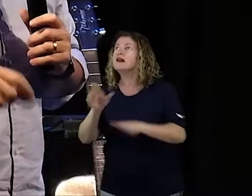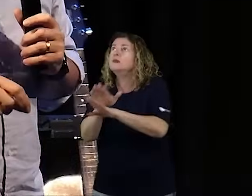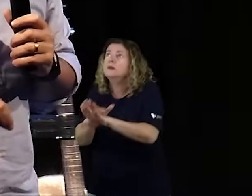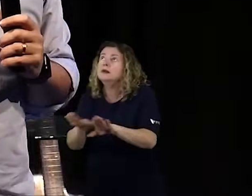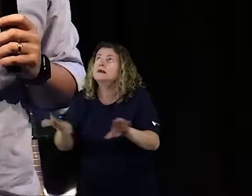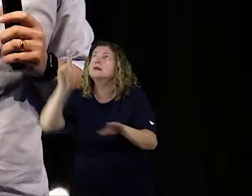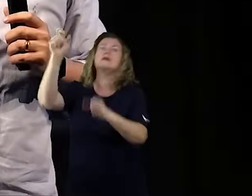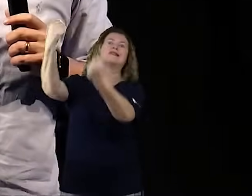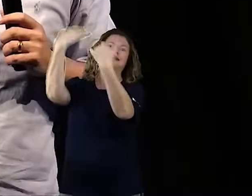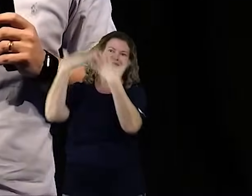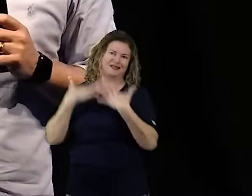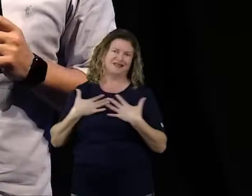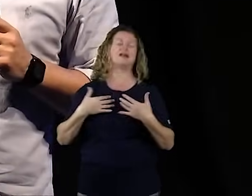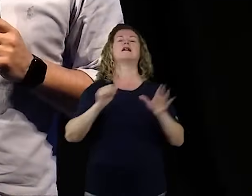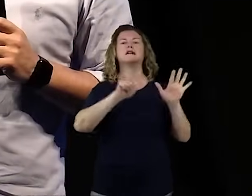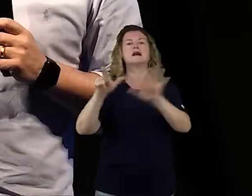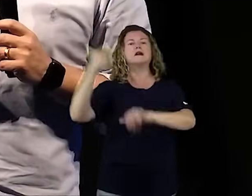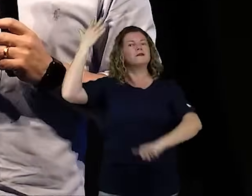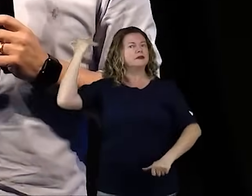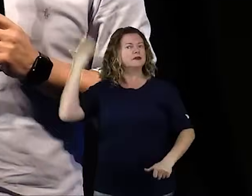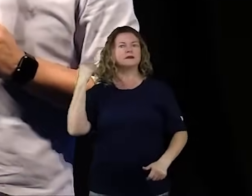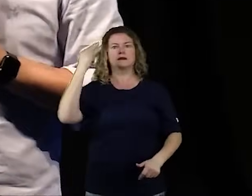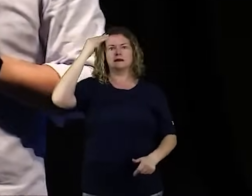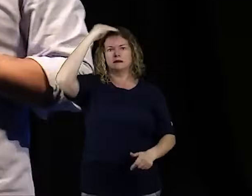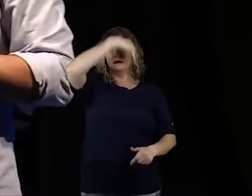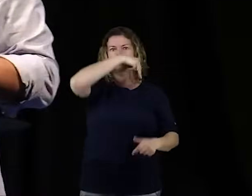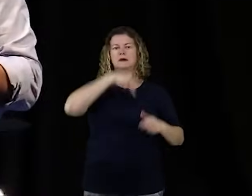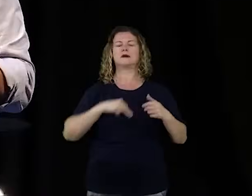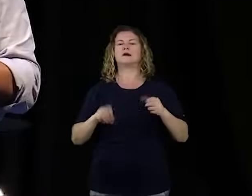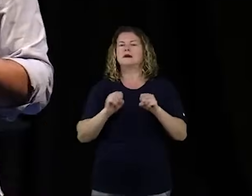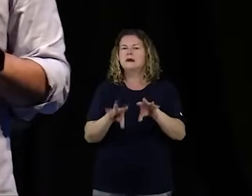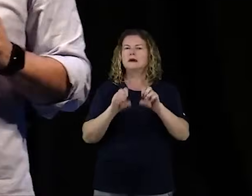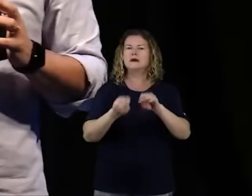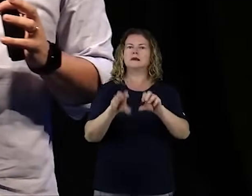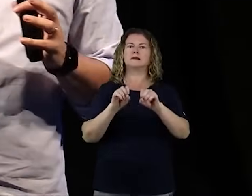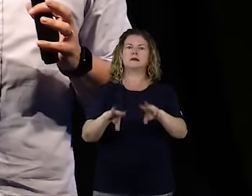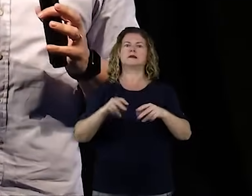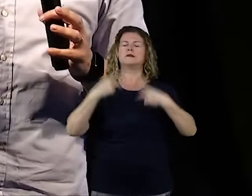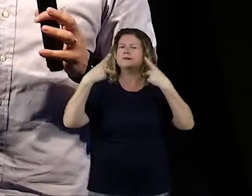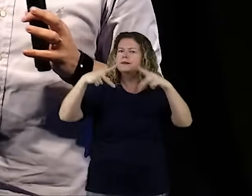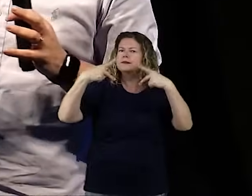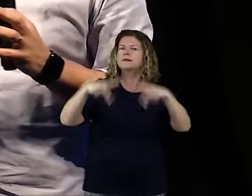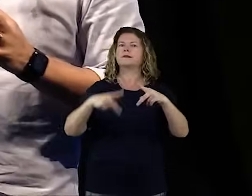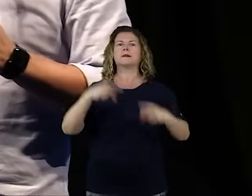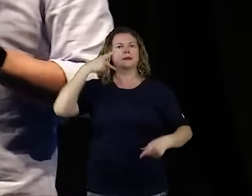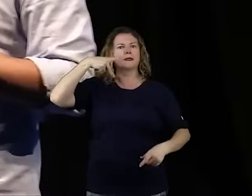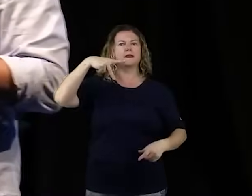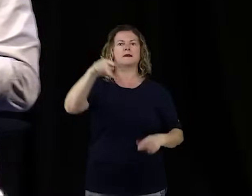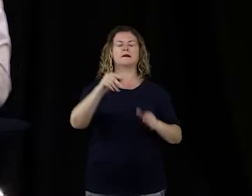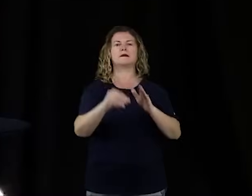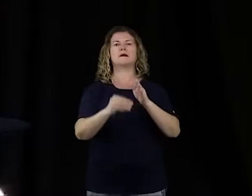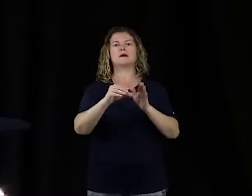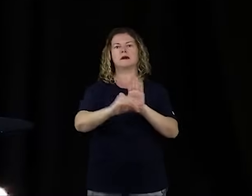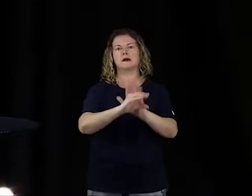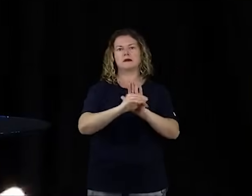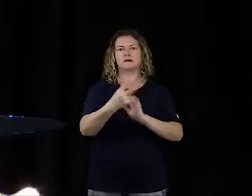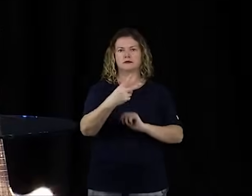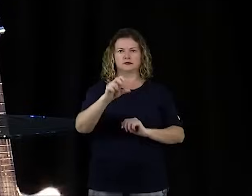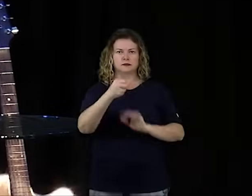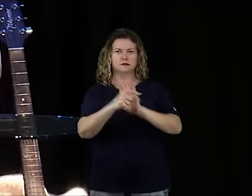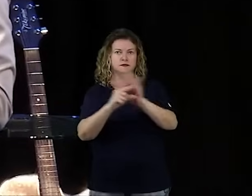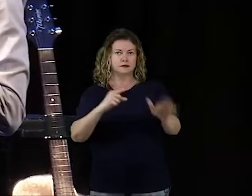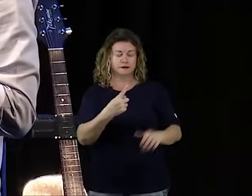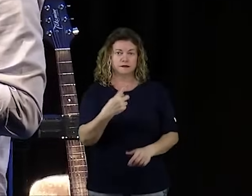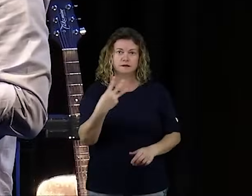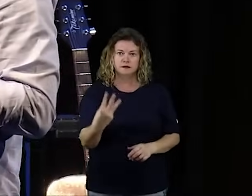Marcos ministrou pra gente através de uma mensagem de provérbios que fala provérbios 28:13 quando diz que